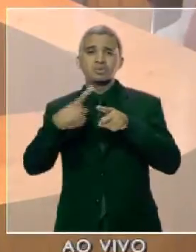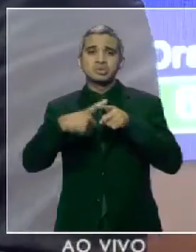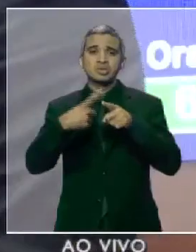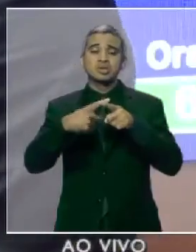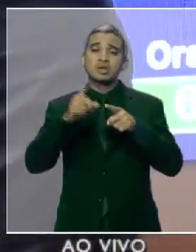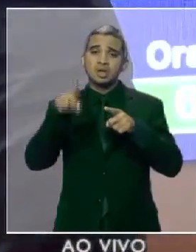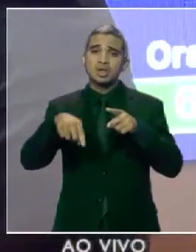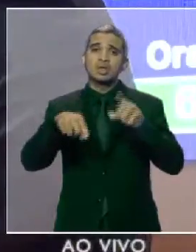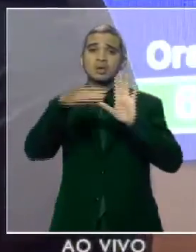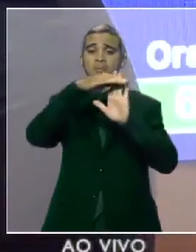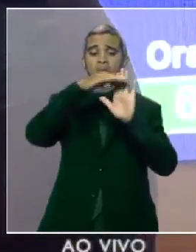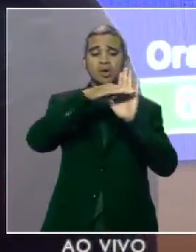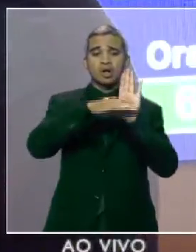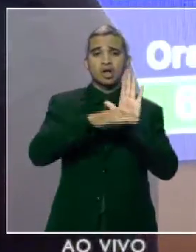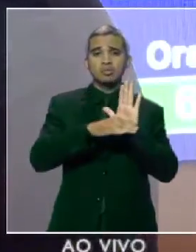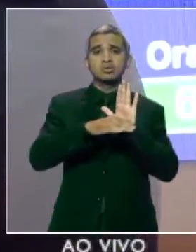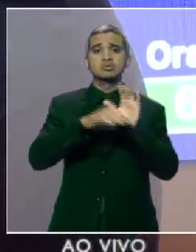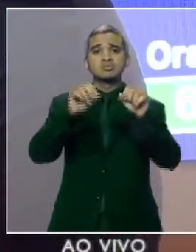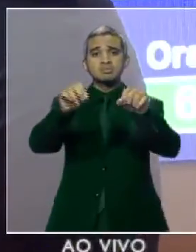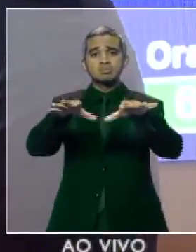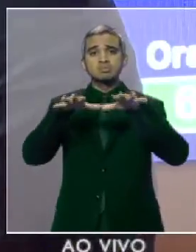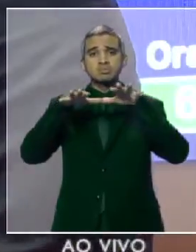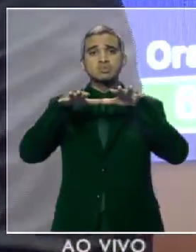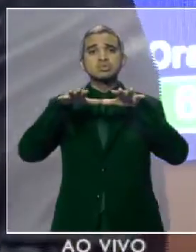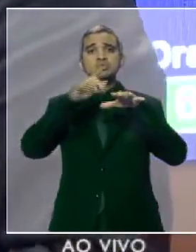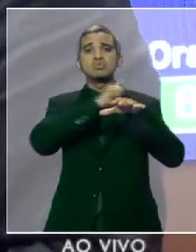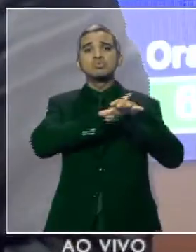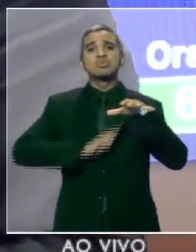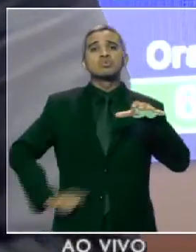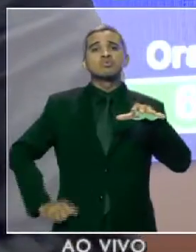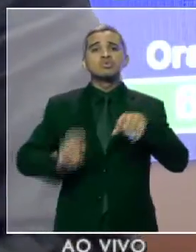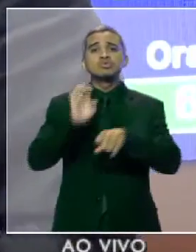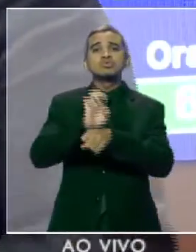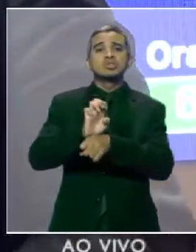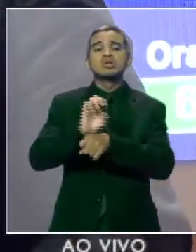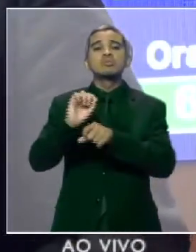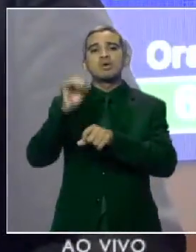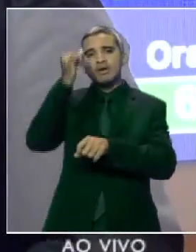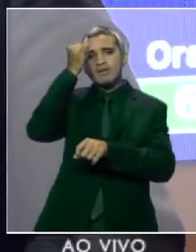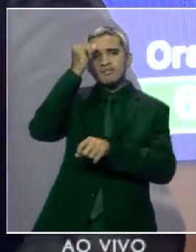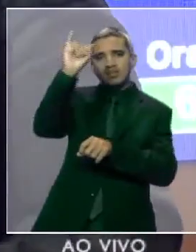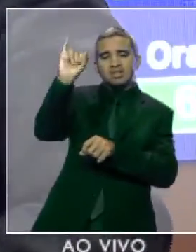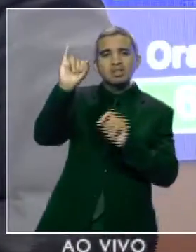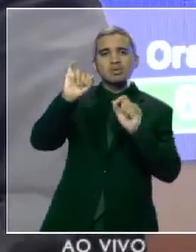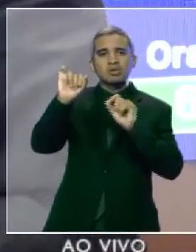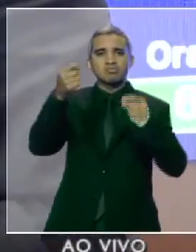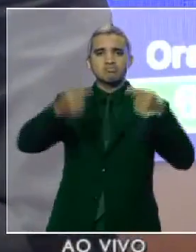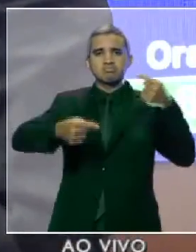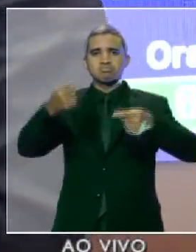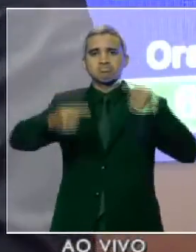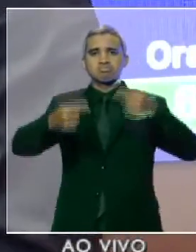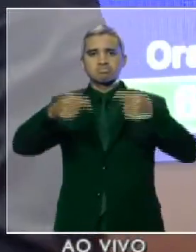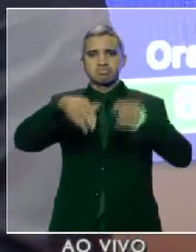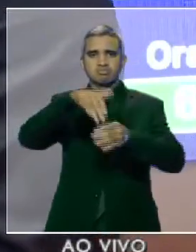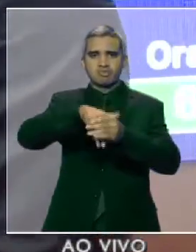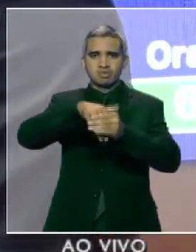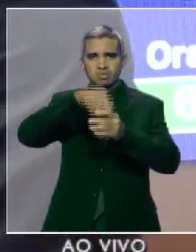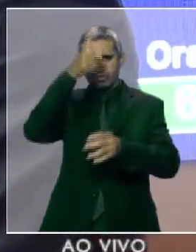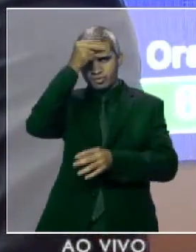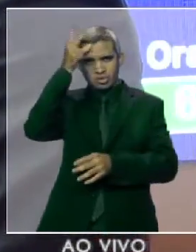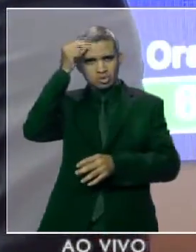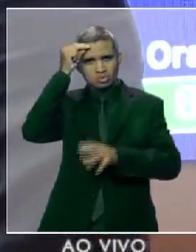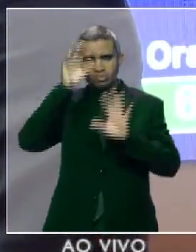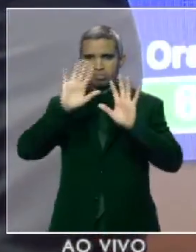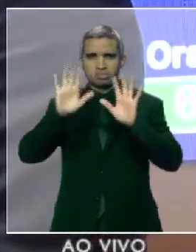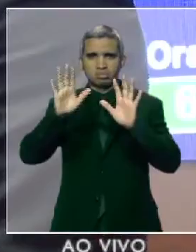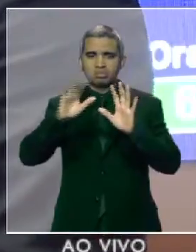do governo do Estado criasse um clima eleitoral. Apenas isso, deputado. não foi desrespeito, não foi deselegância, não foi nada